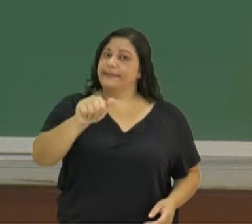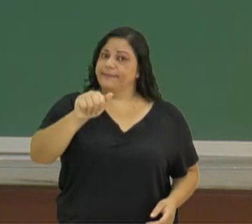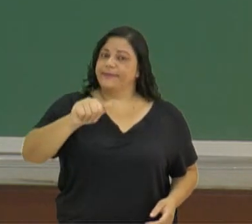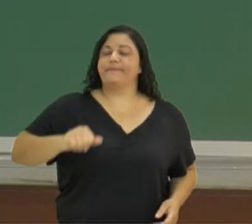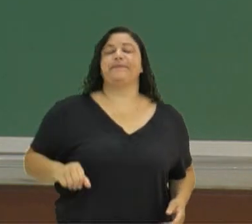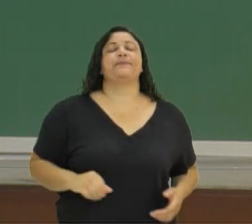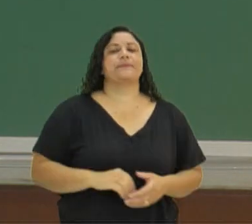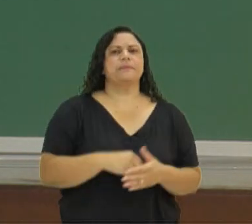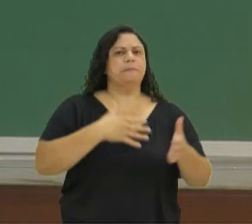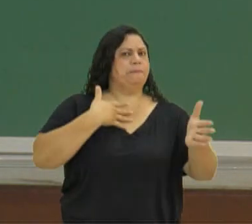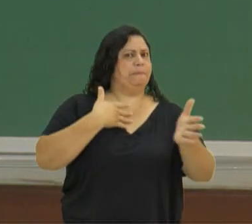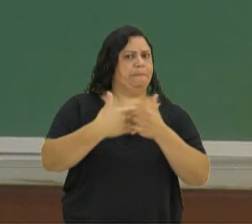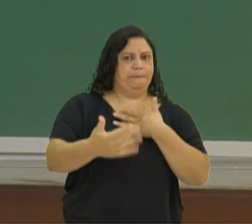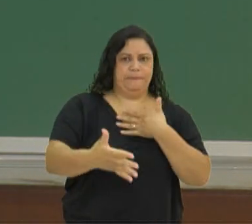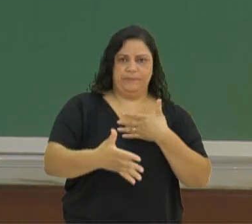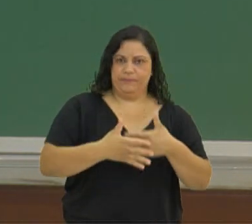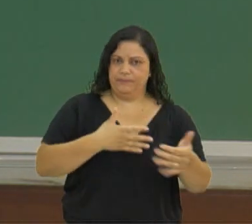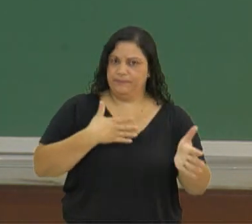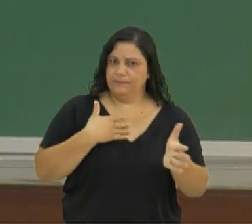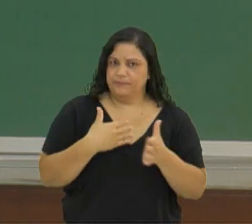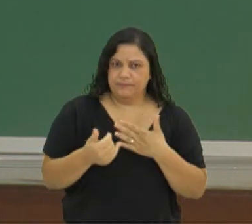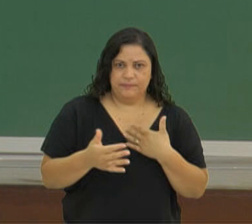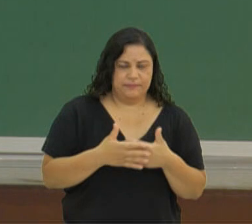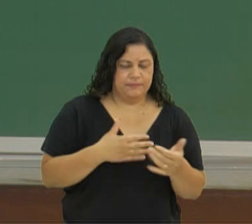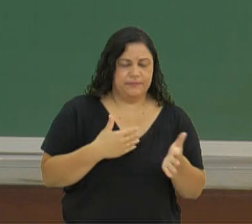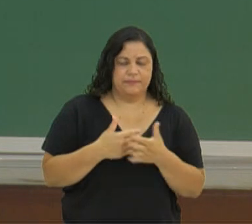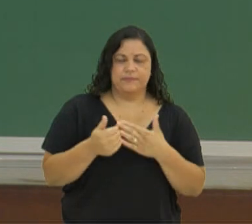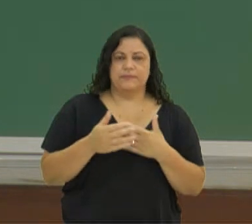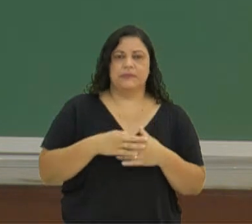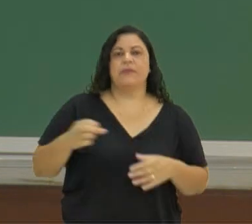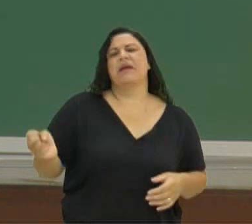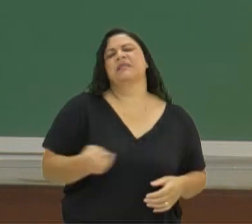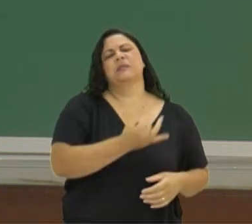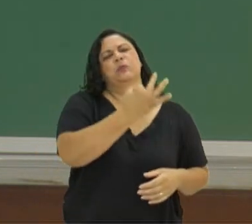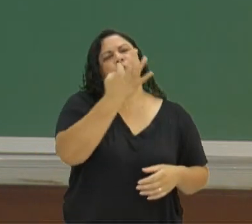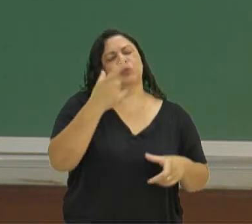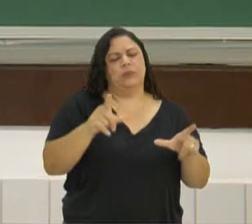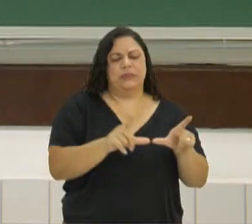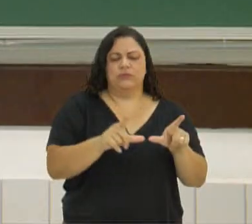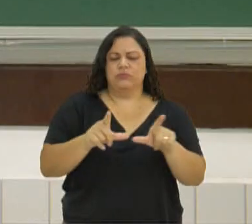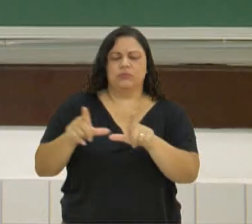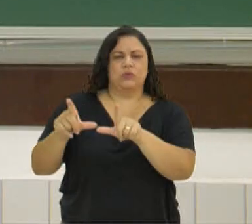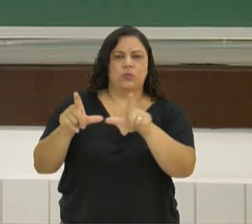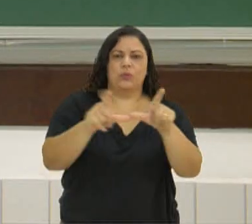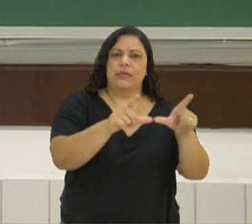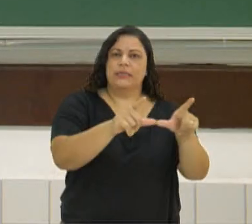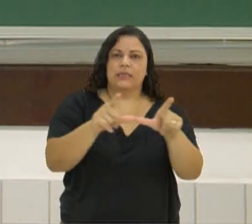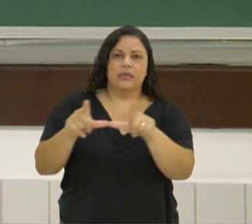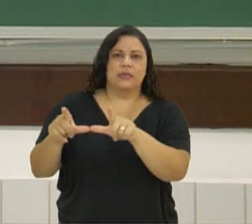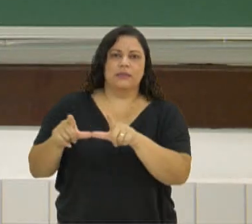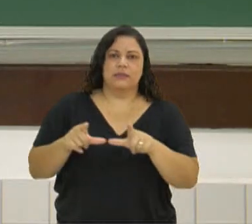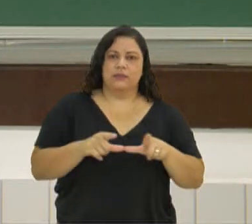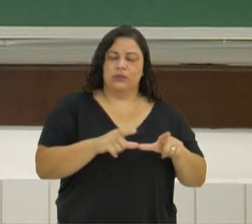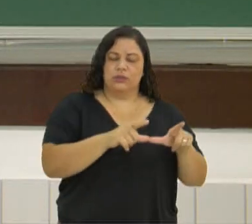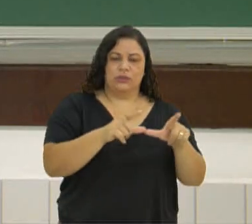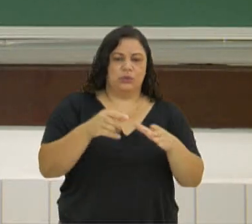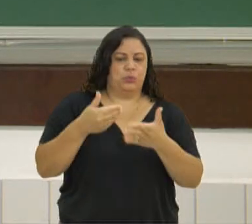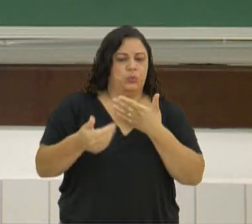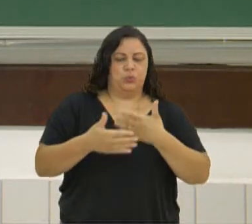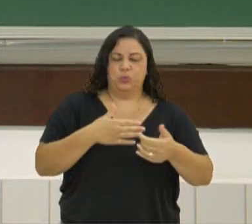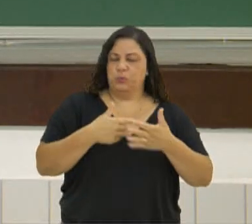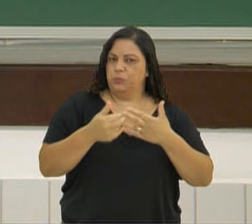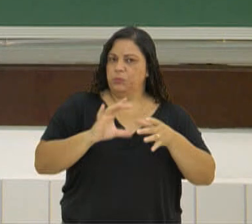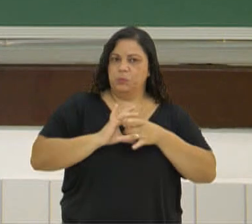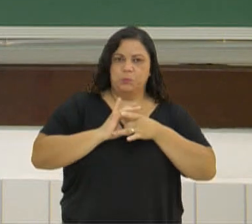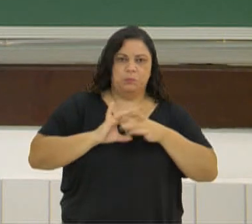qualquer direção, porém, quantas casas elas quiser, sendo que essas casas estejam livres, é óbvio,